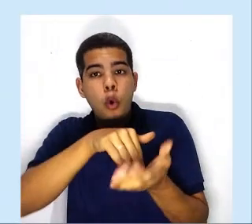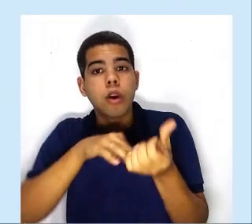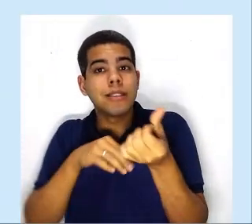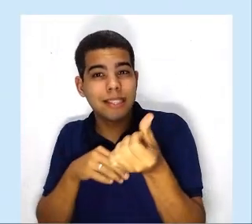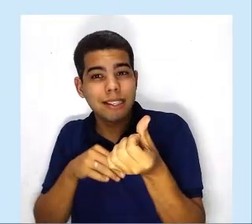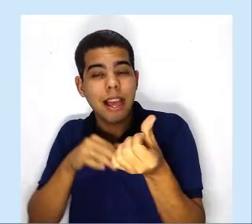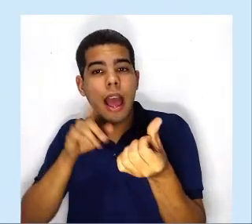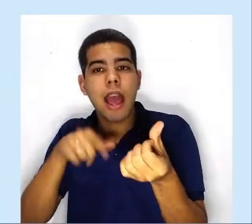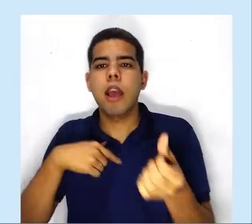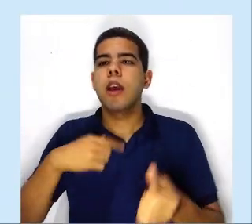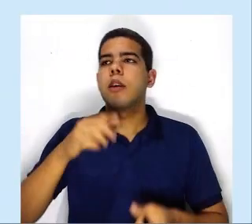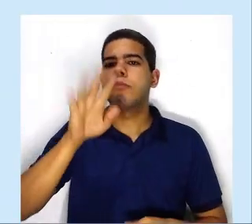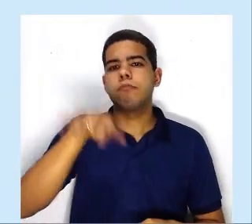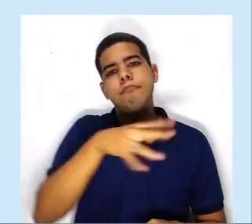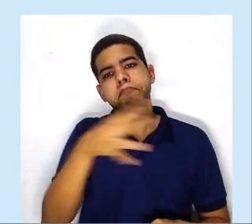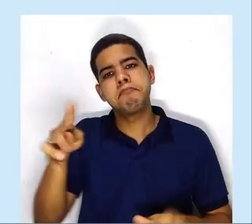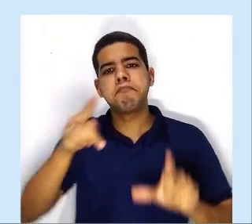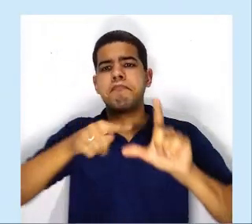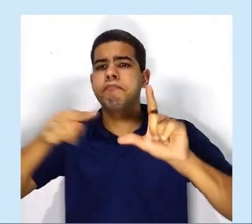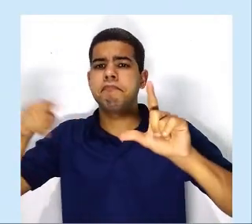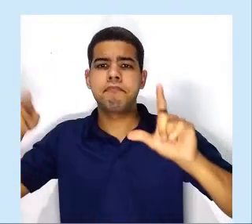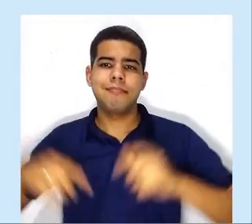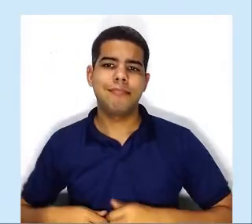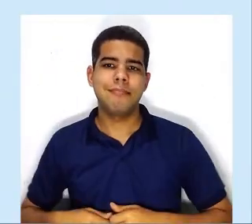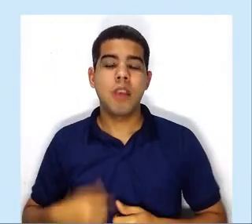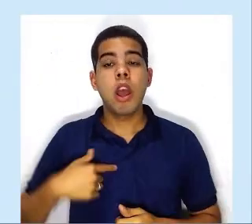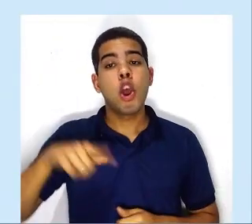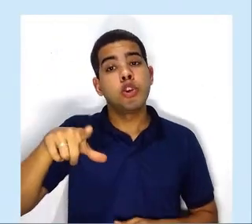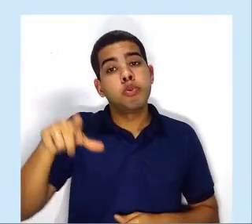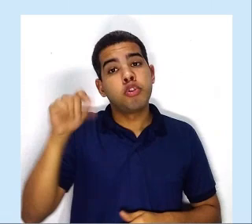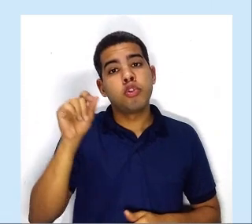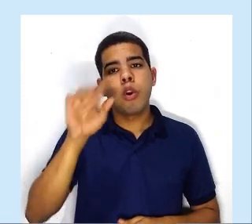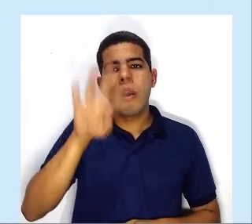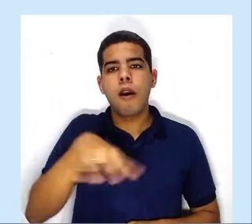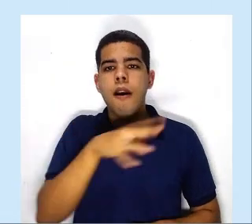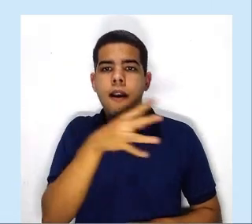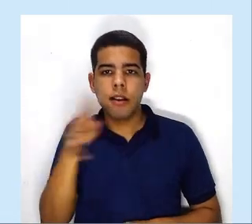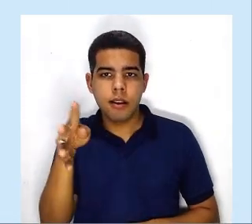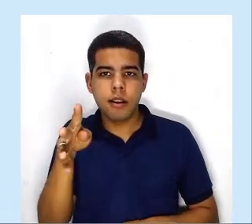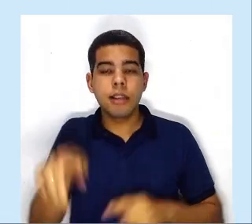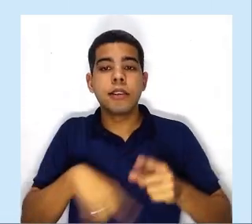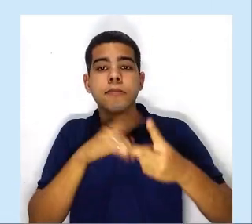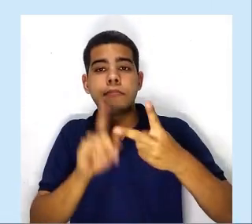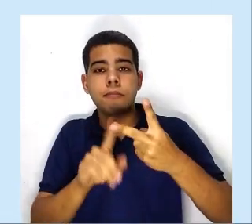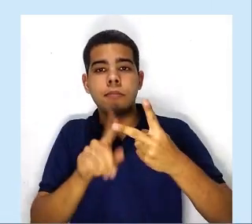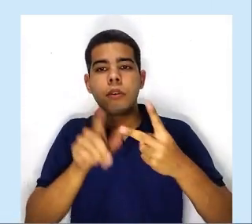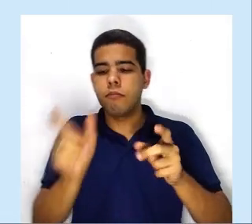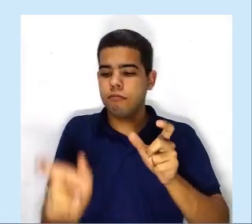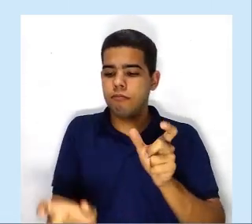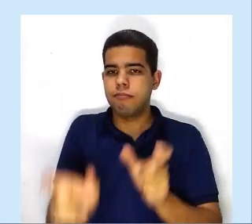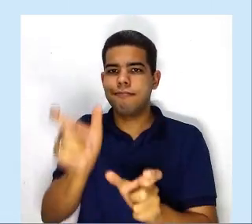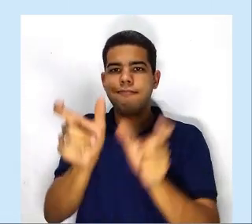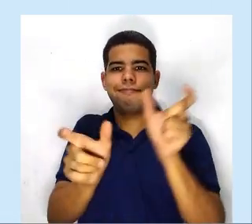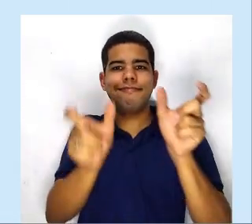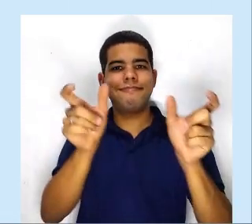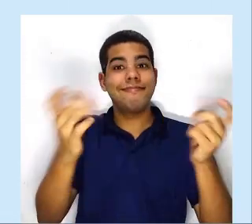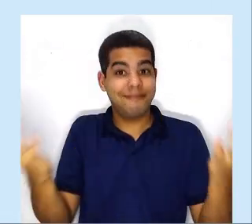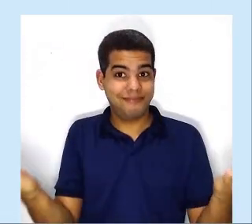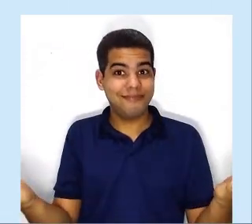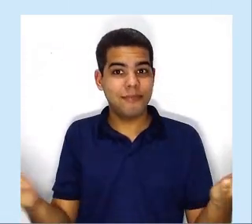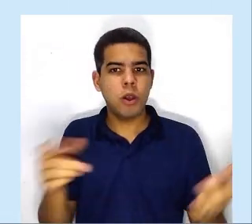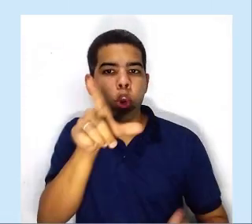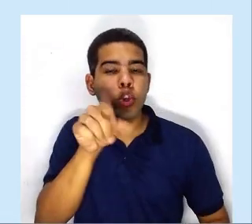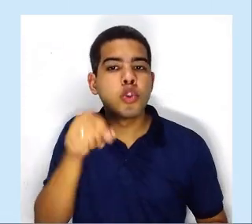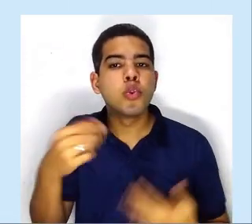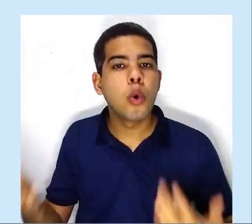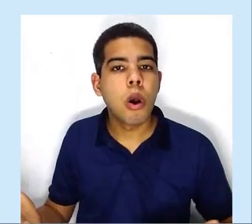Eu escolhi para representar os resultados do meu projeto, uma tabela e um gráfico de colunas. O que é que você vai